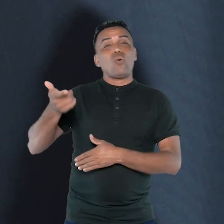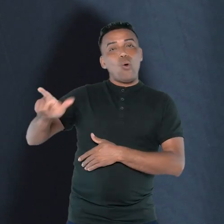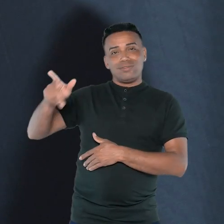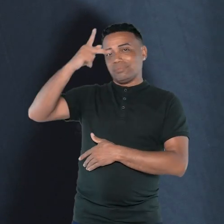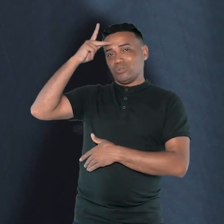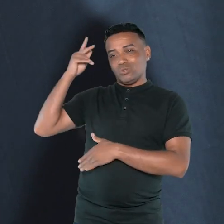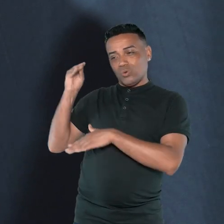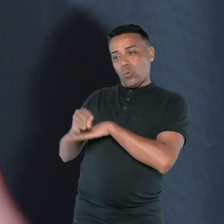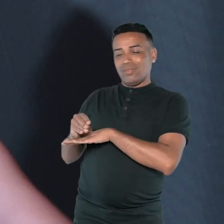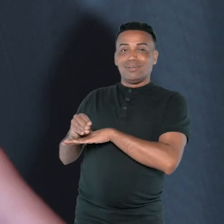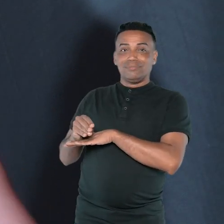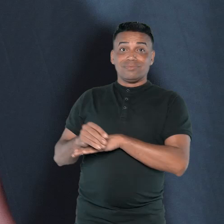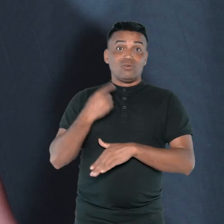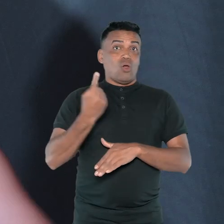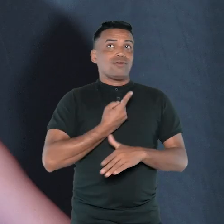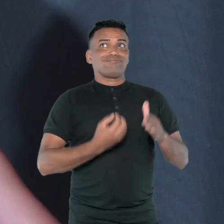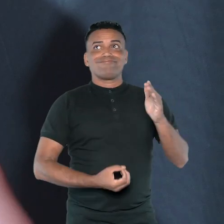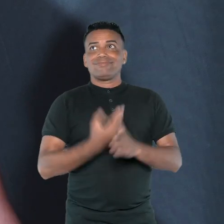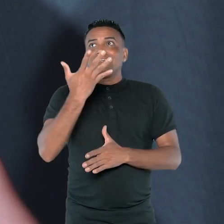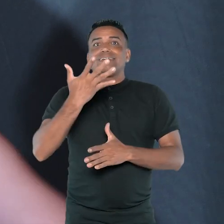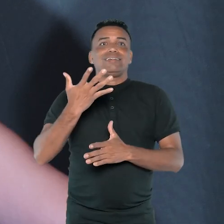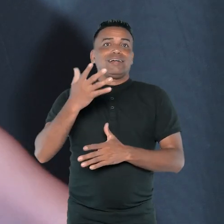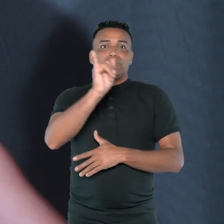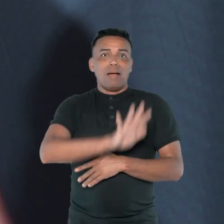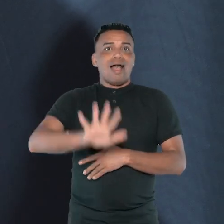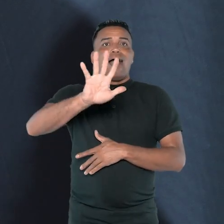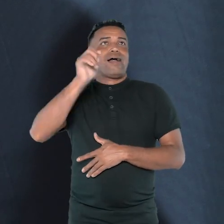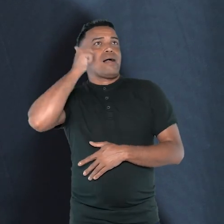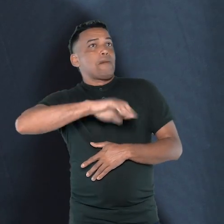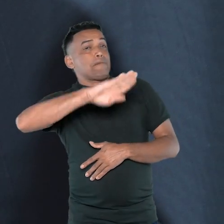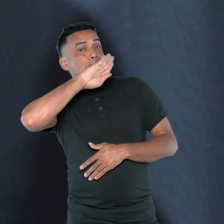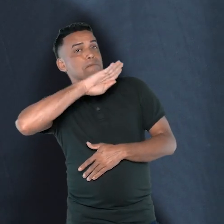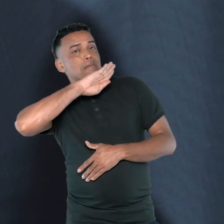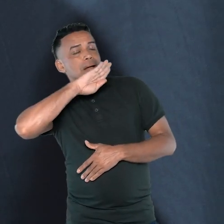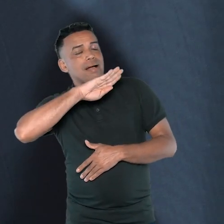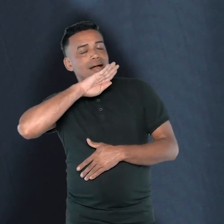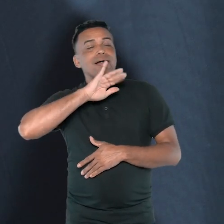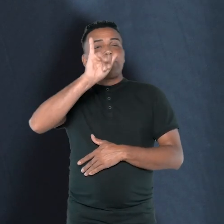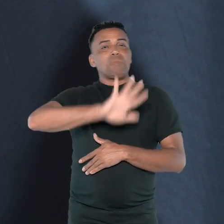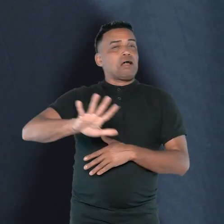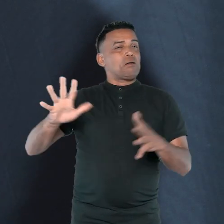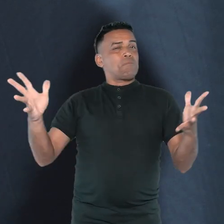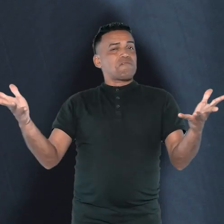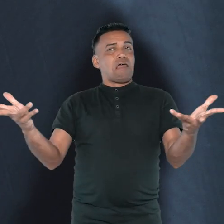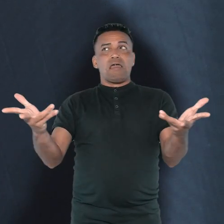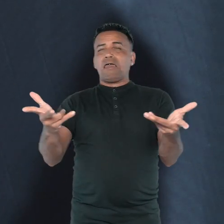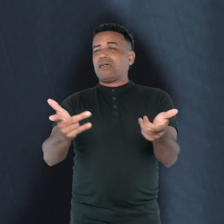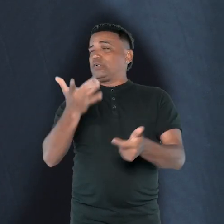cena, né? A gente que fica criando muito essa figura da mãe como uma figura indisputada